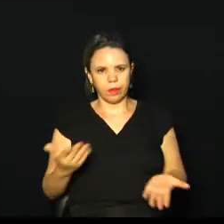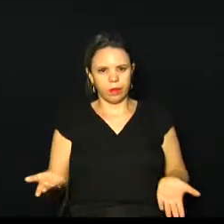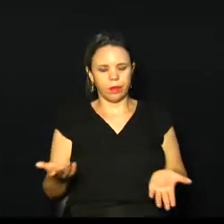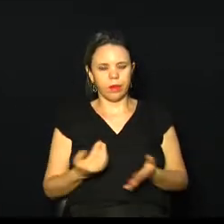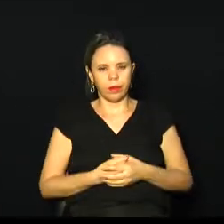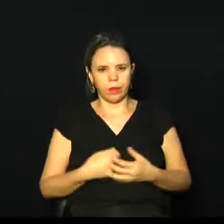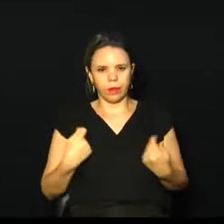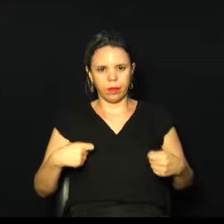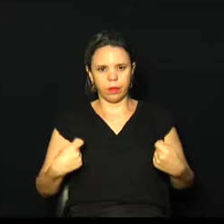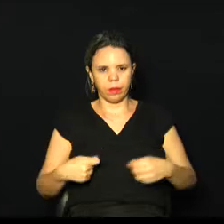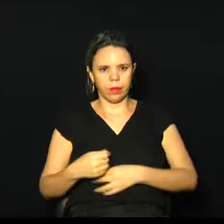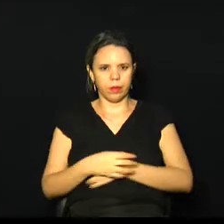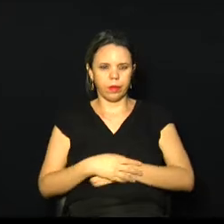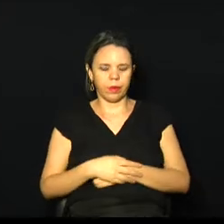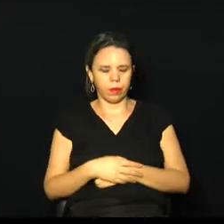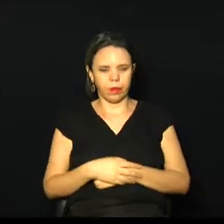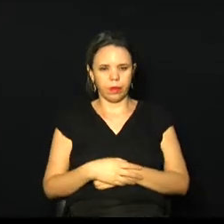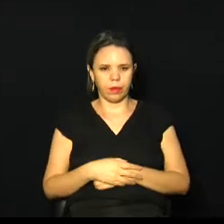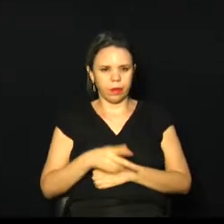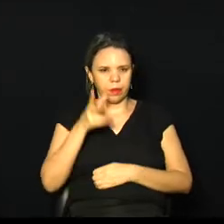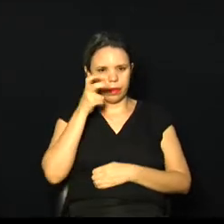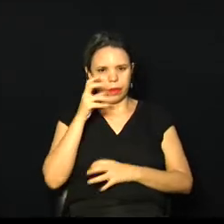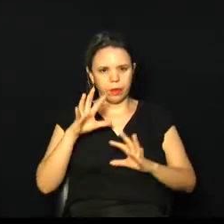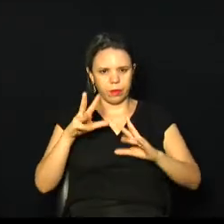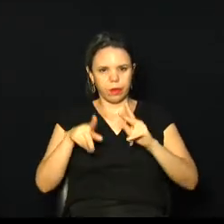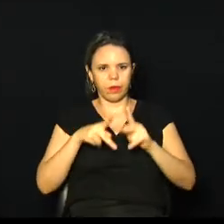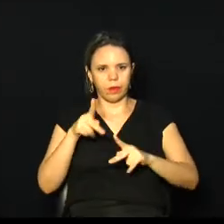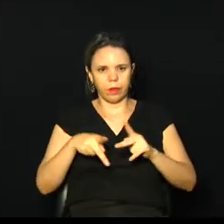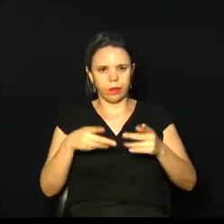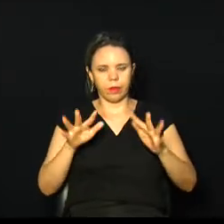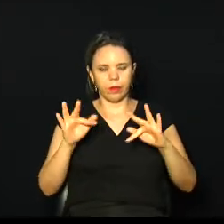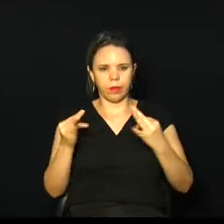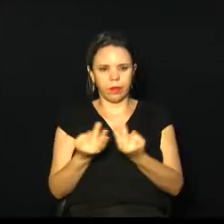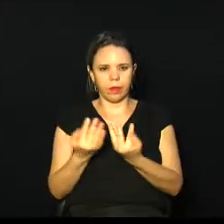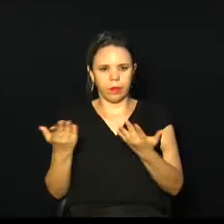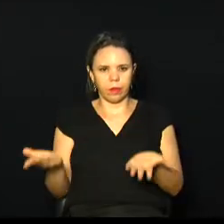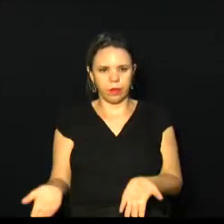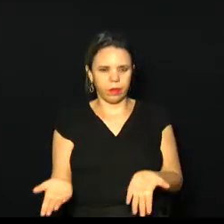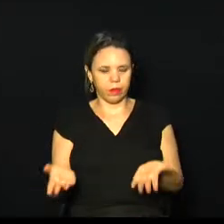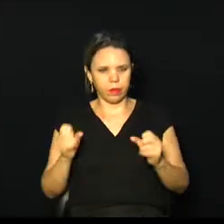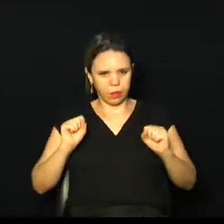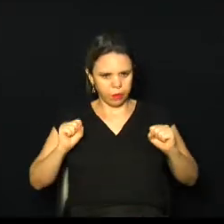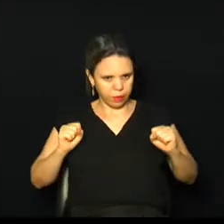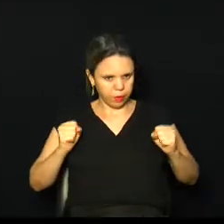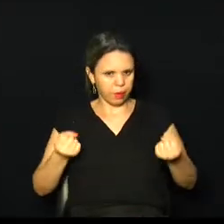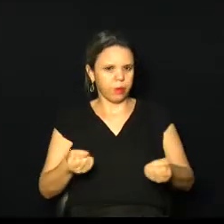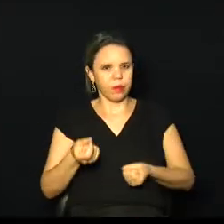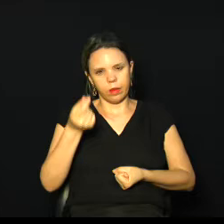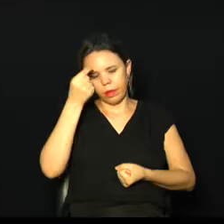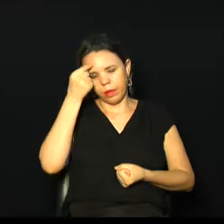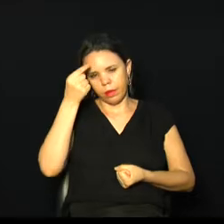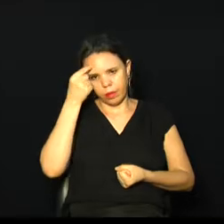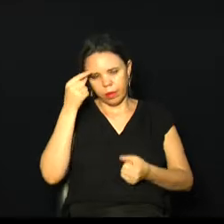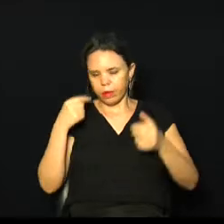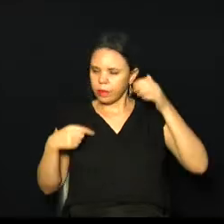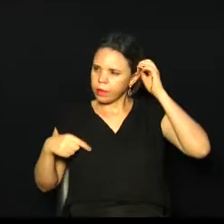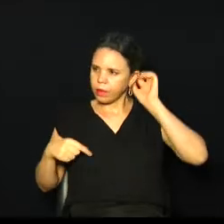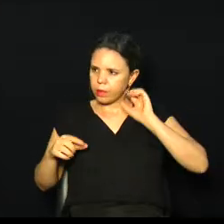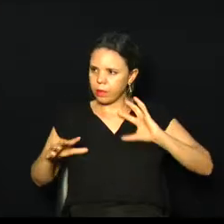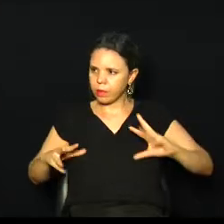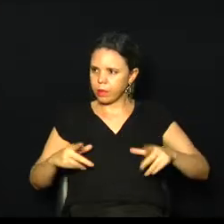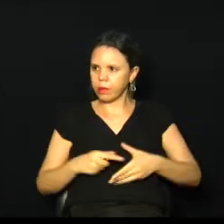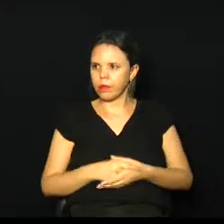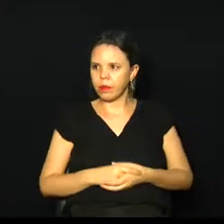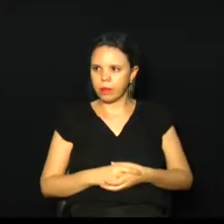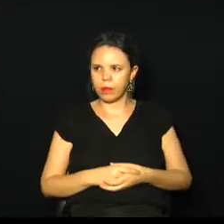há necessidade de ouvir a todos os membros dessa família, fortalecer e conscientizar a todos.